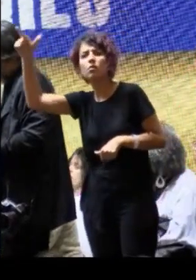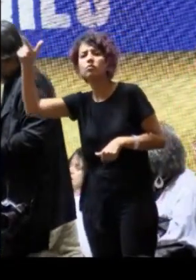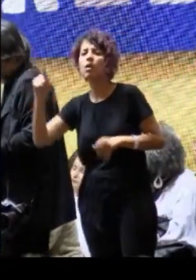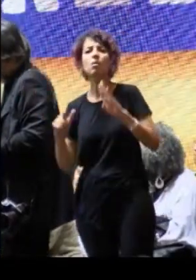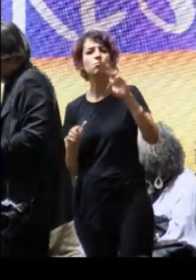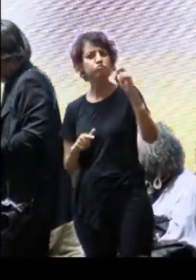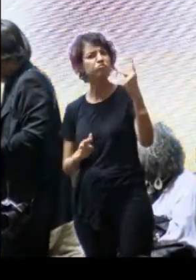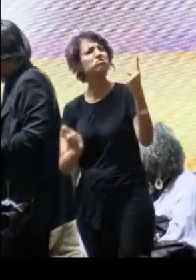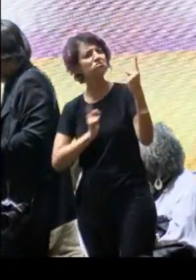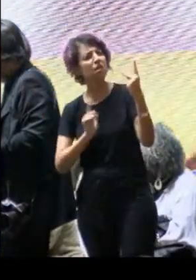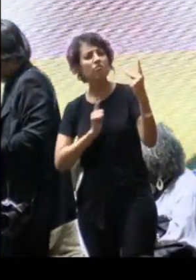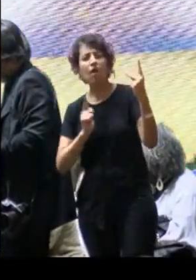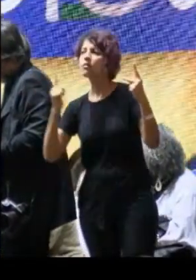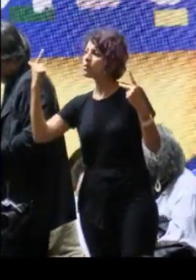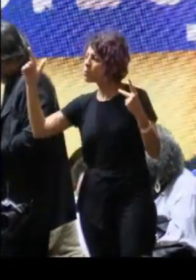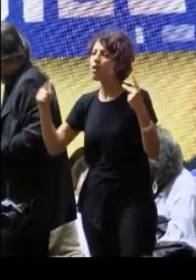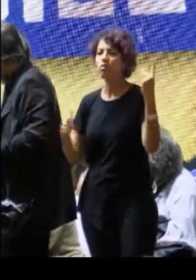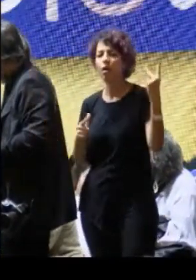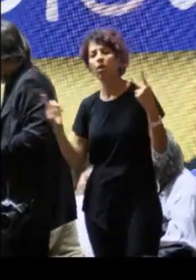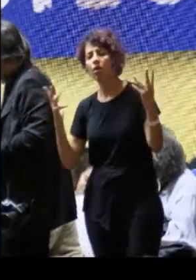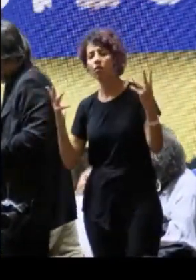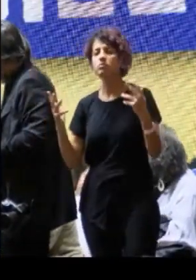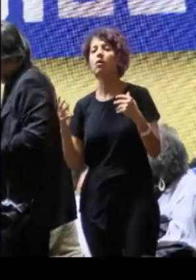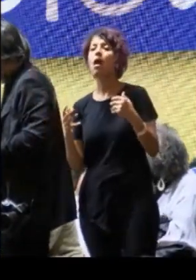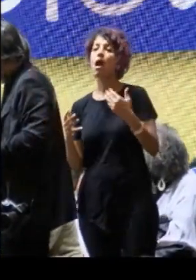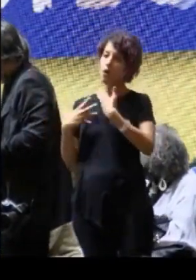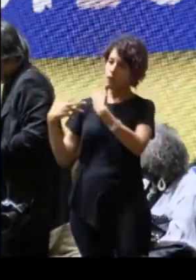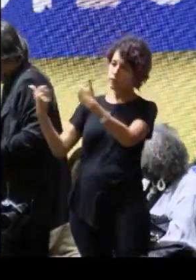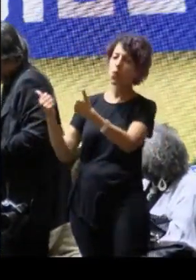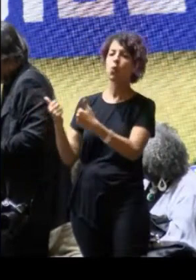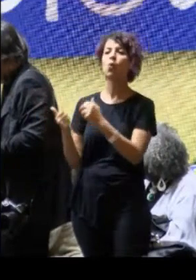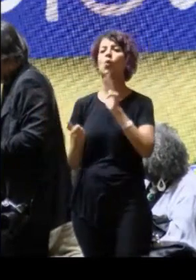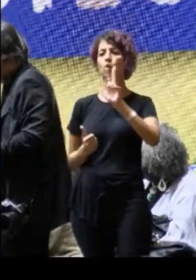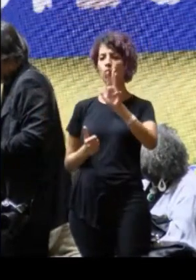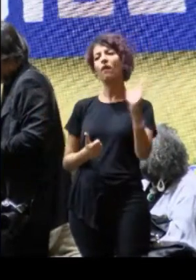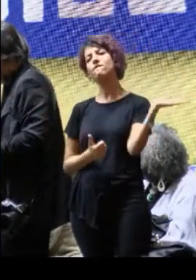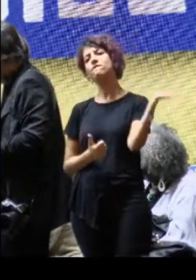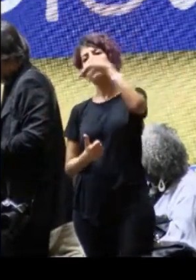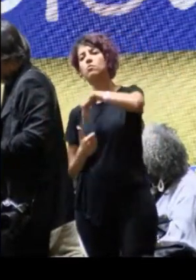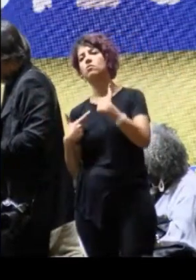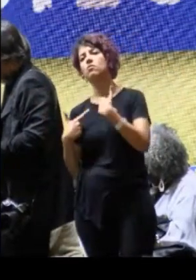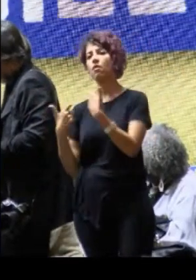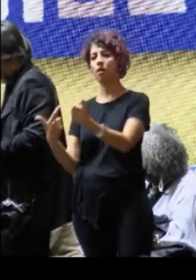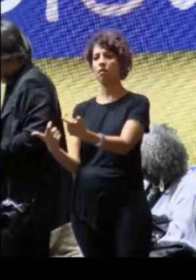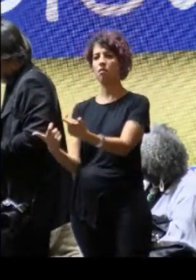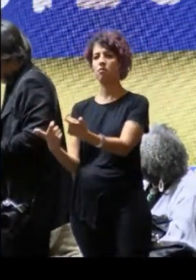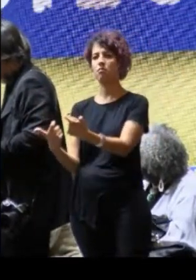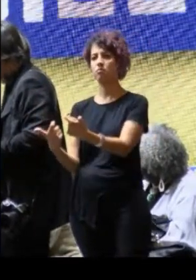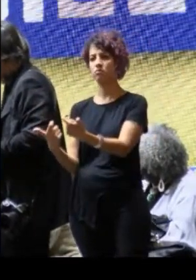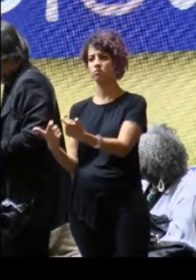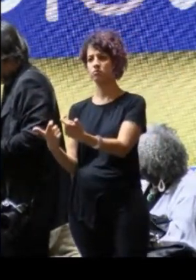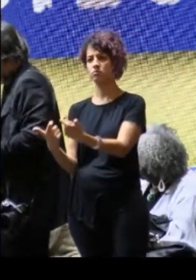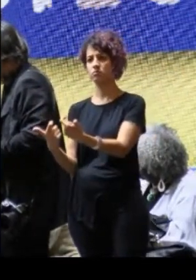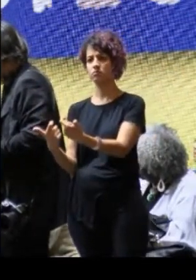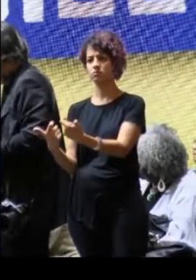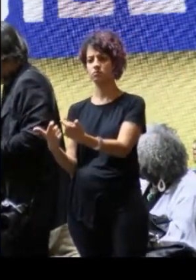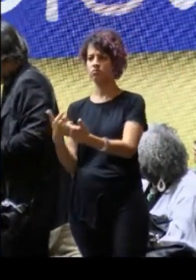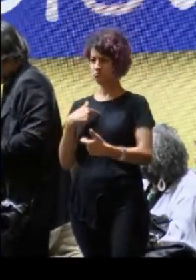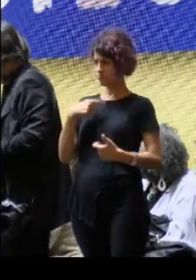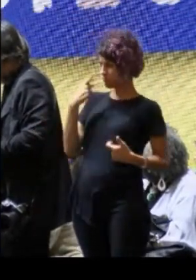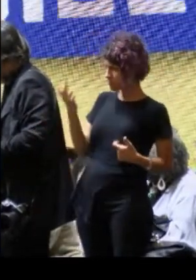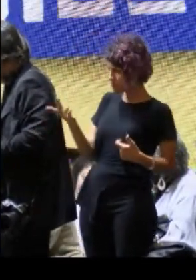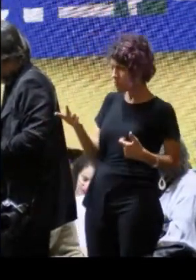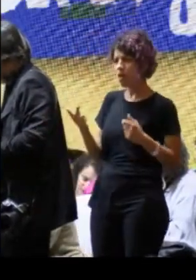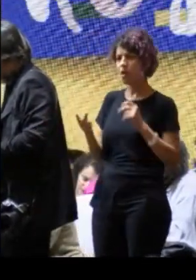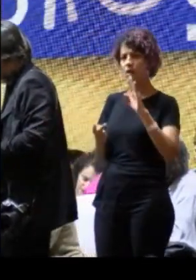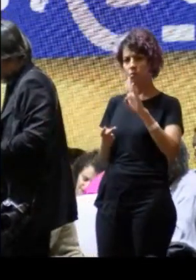tinha. Aí me convidou, Lula, você tem que entrar na guerra conosco. Eu falei, puxa, eu vou